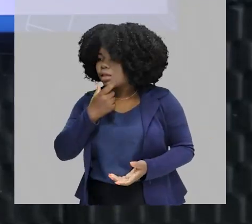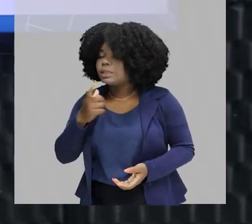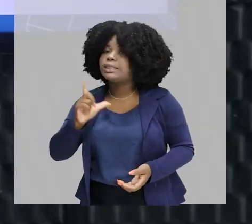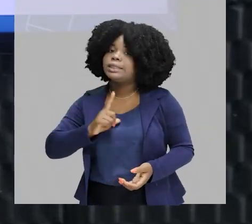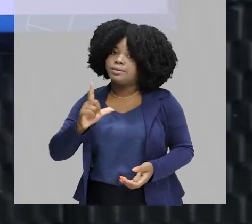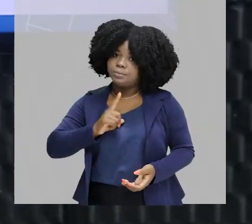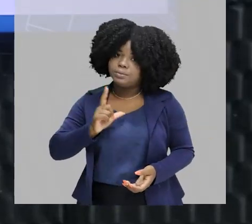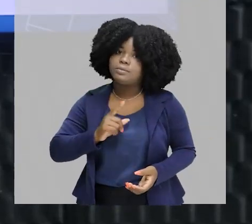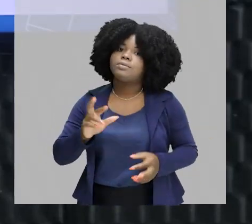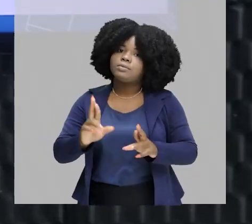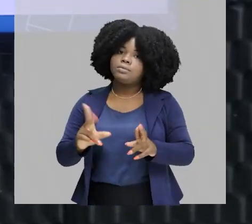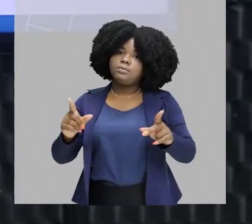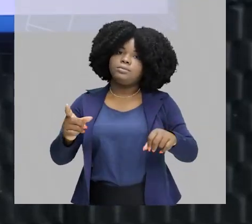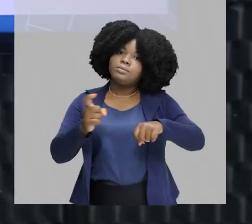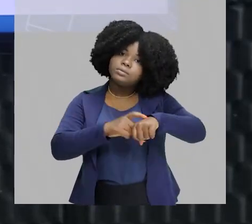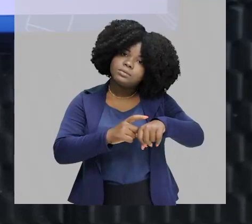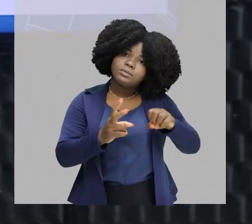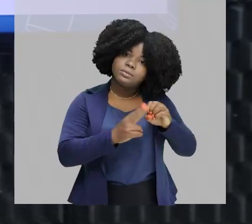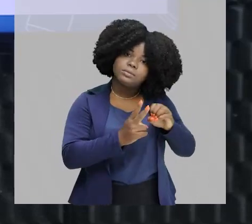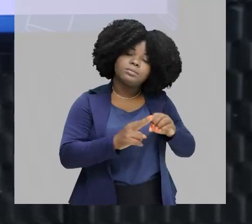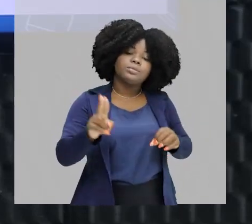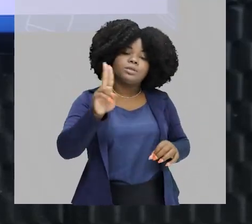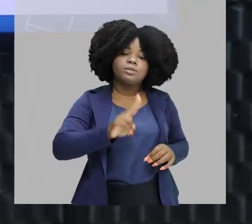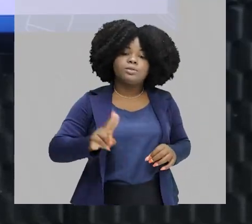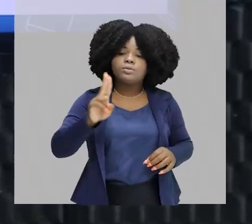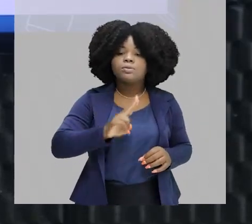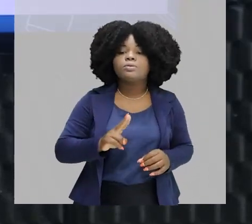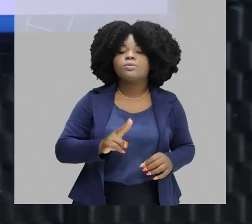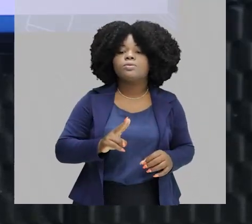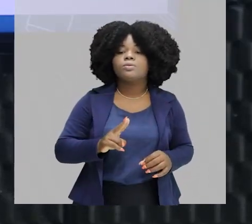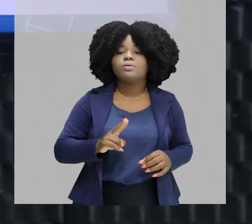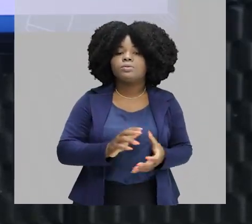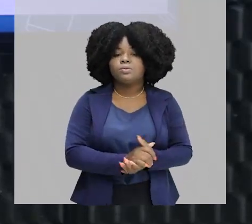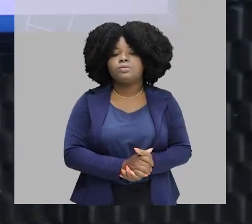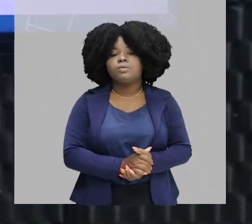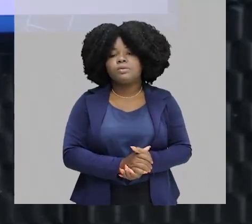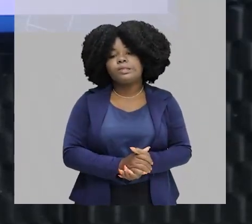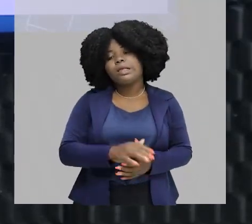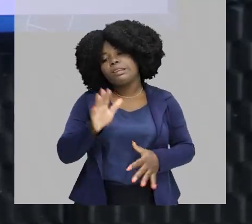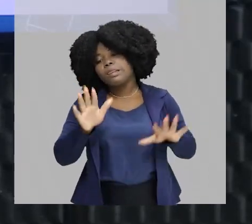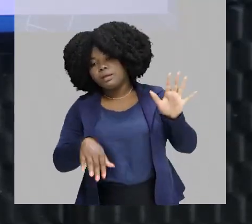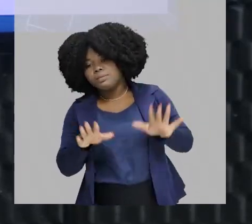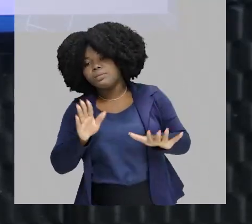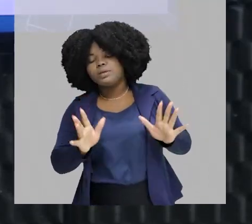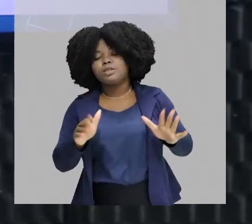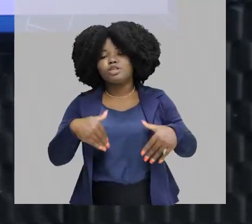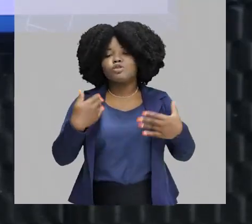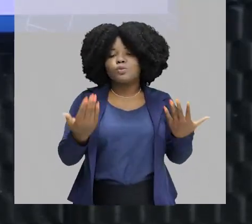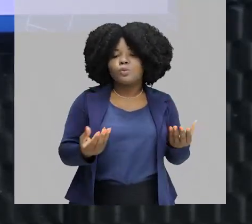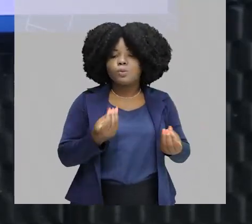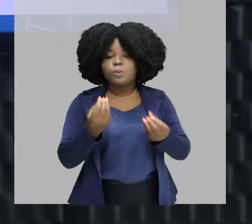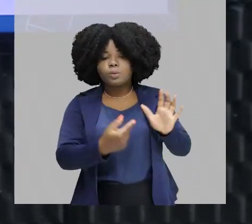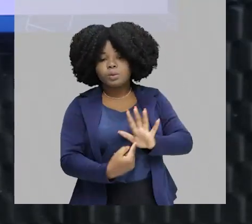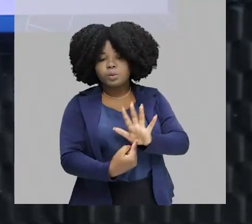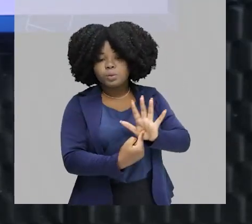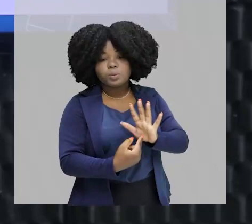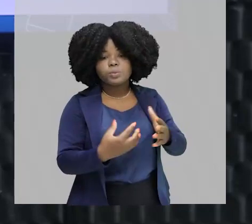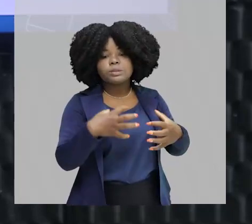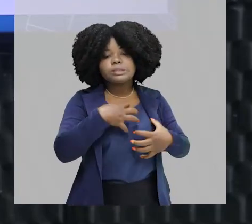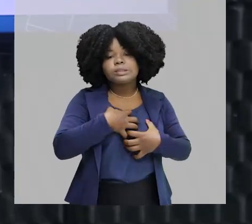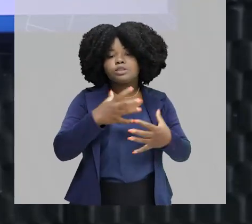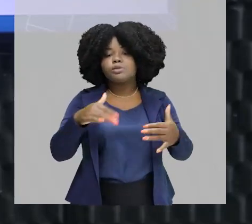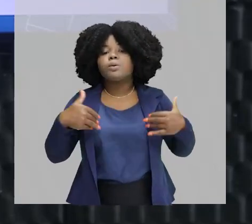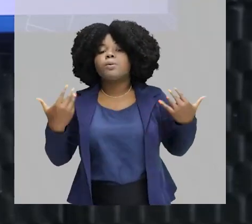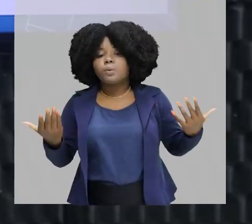tempos verbais para serem utilizados de acordo com o uso. Qual ideia eu quero expressar e é assim que eu escolho qual